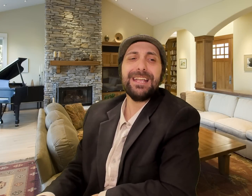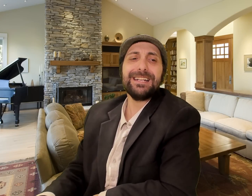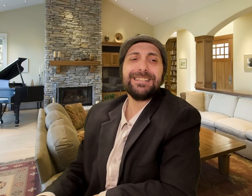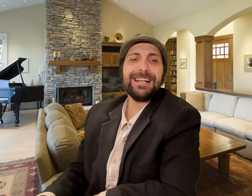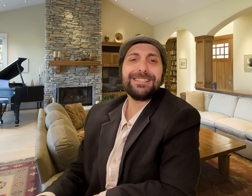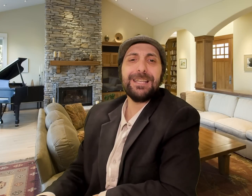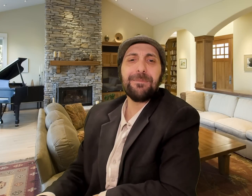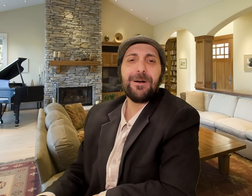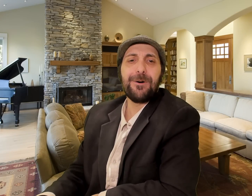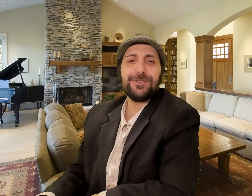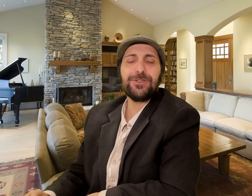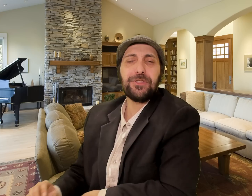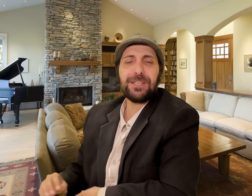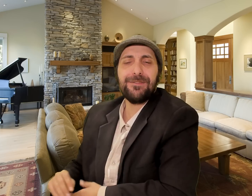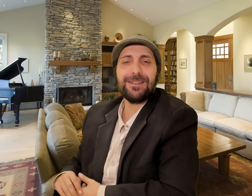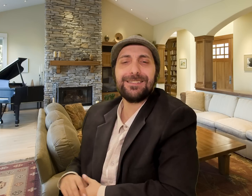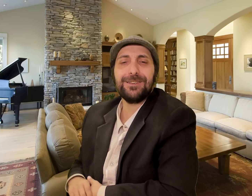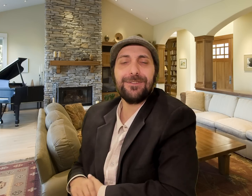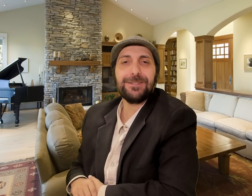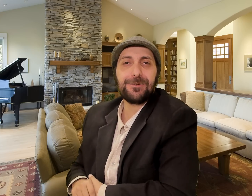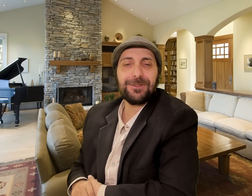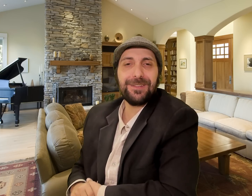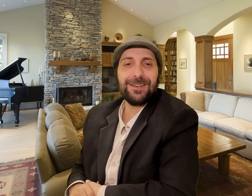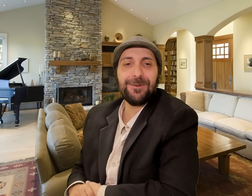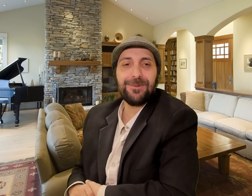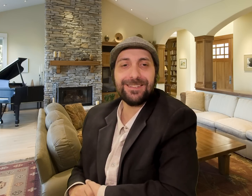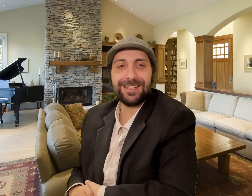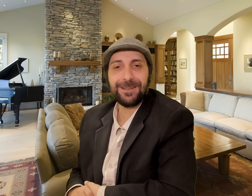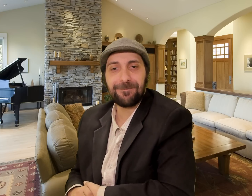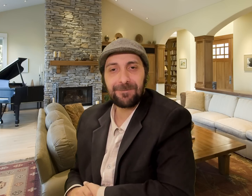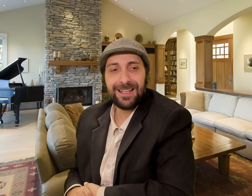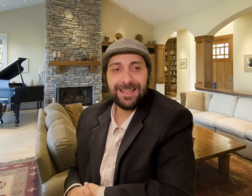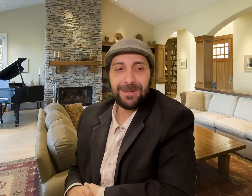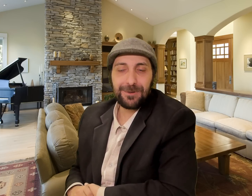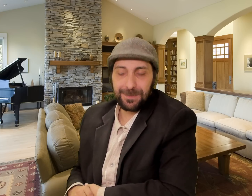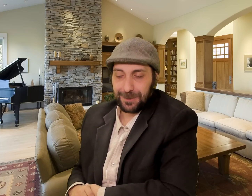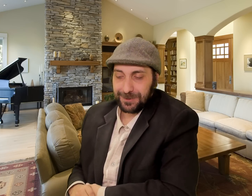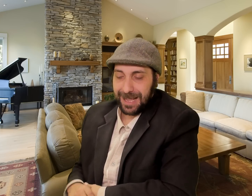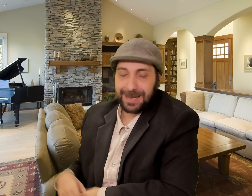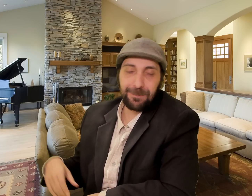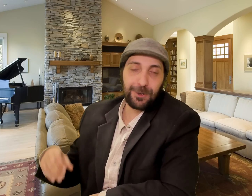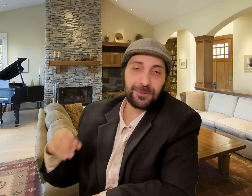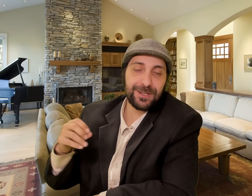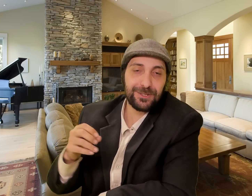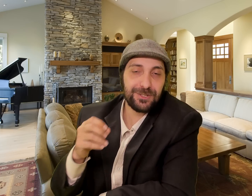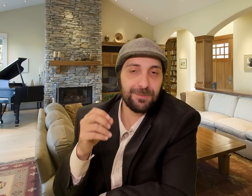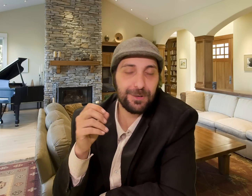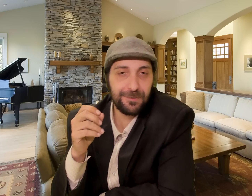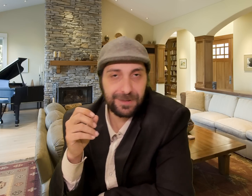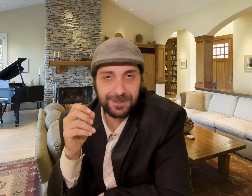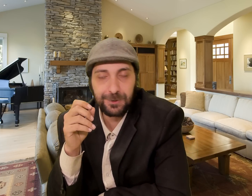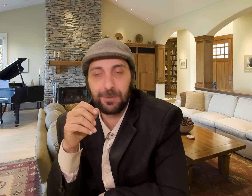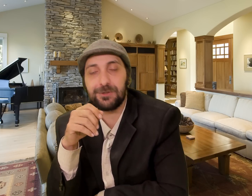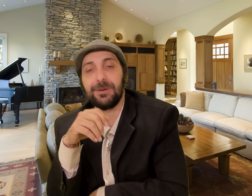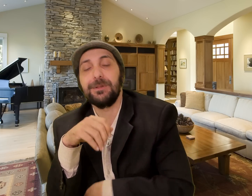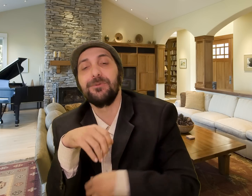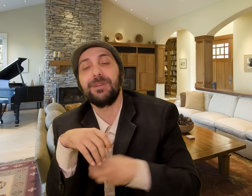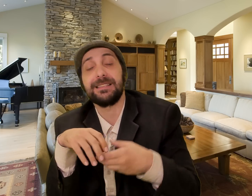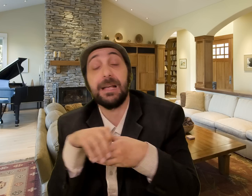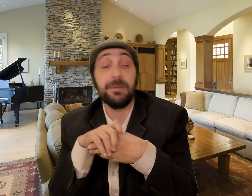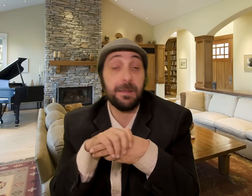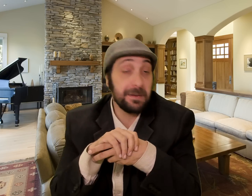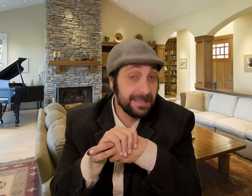tem que ser assim irmão a gente tem que vencer de vez em quando né não pois é meus amigos é importante modificação de